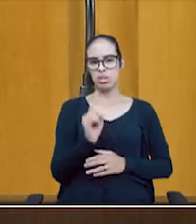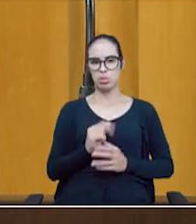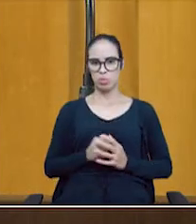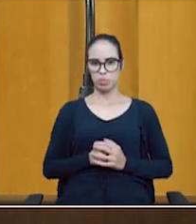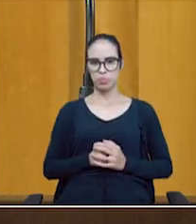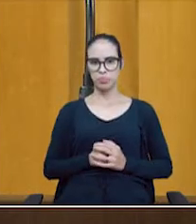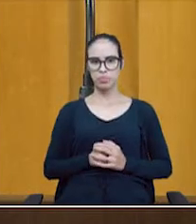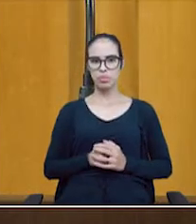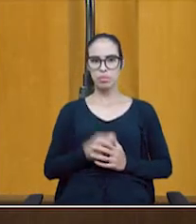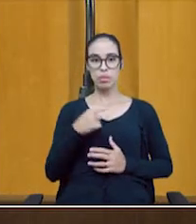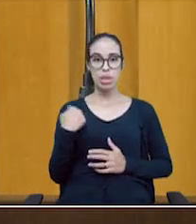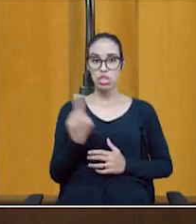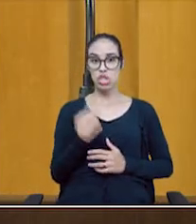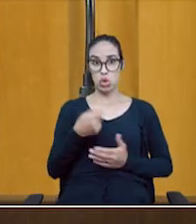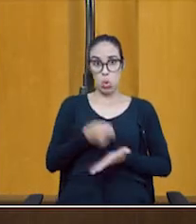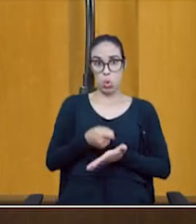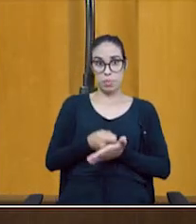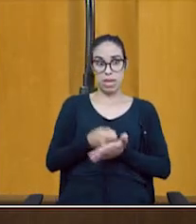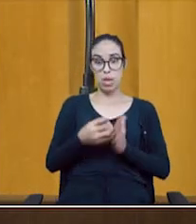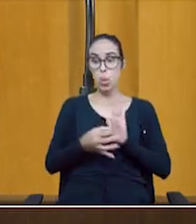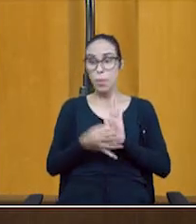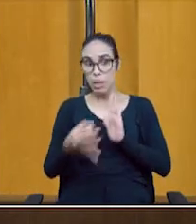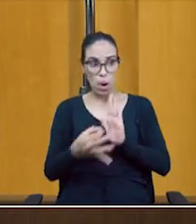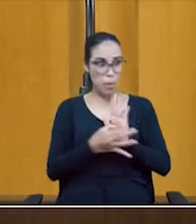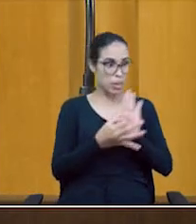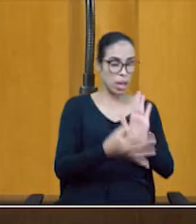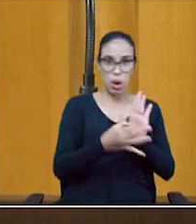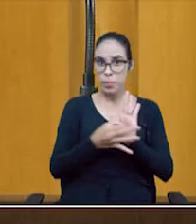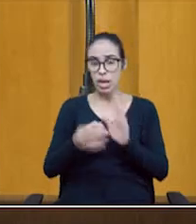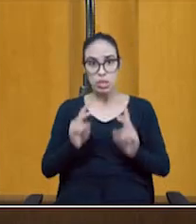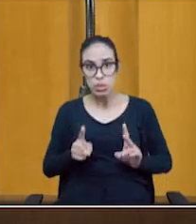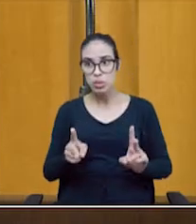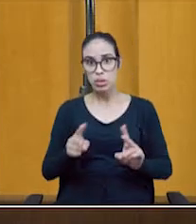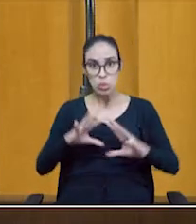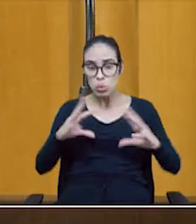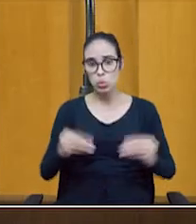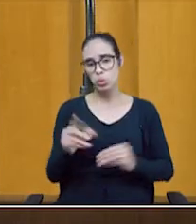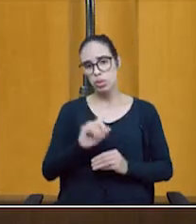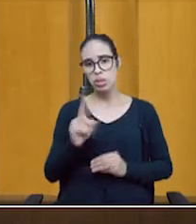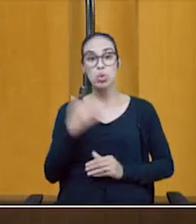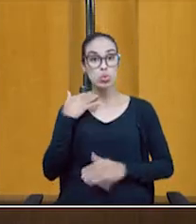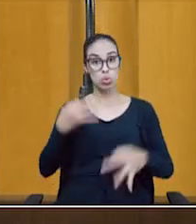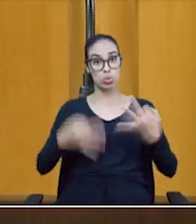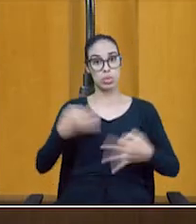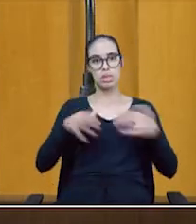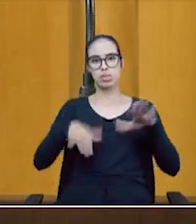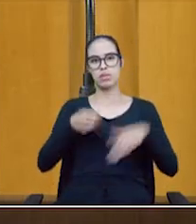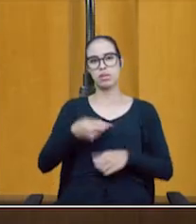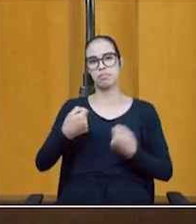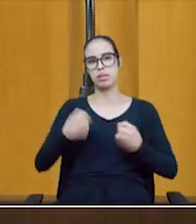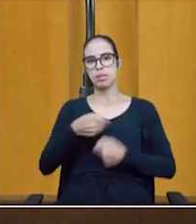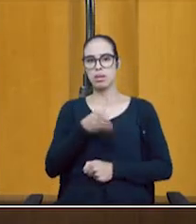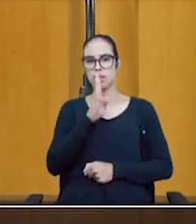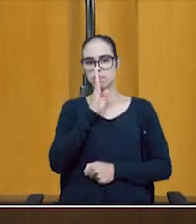opinião sobre tudo. Como juízes, muitas vezes, é bom a gente se calar e dizer: eu preciso